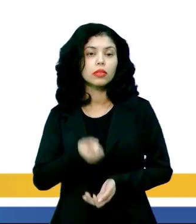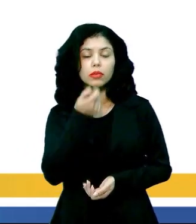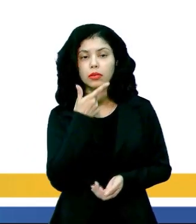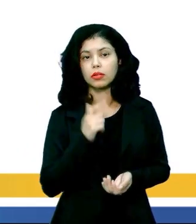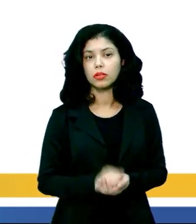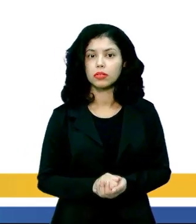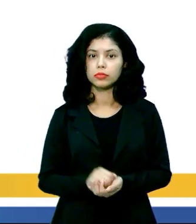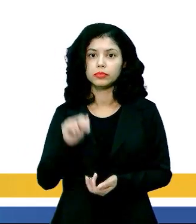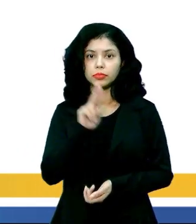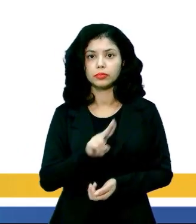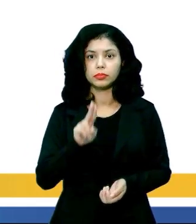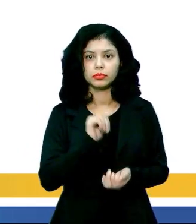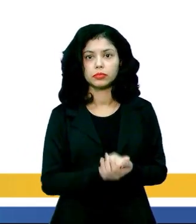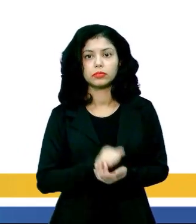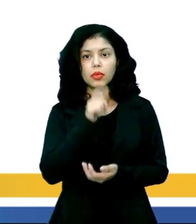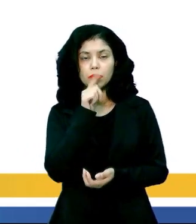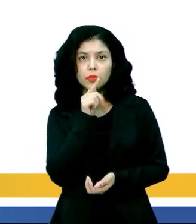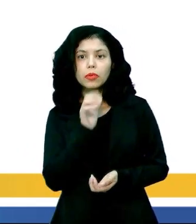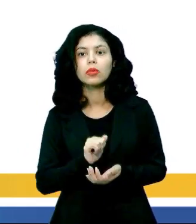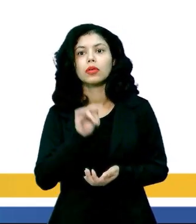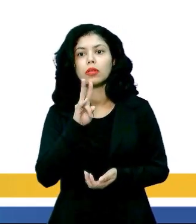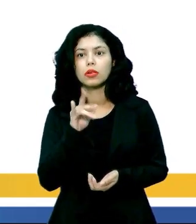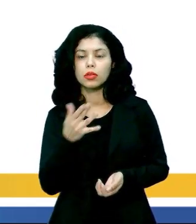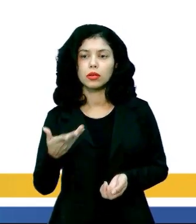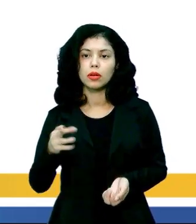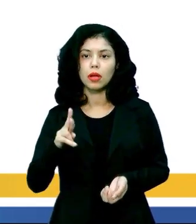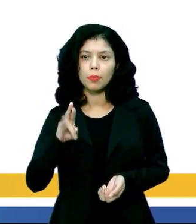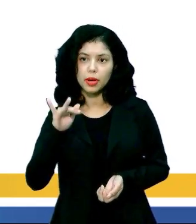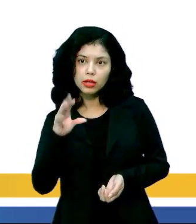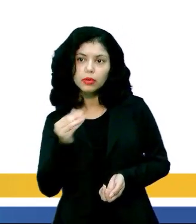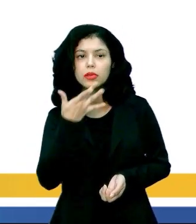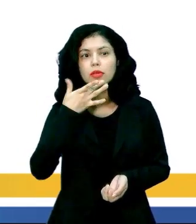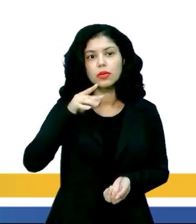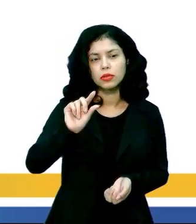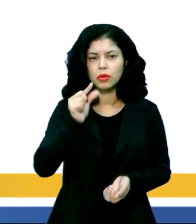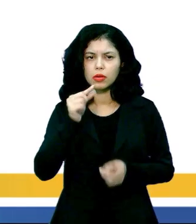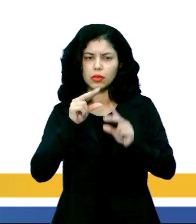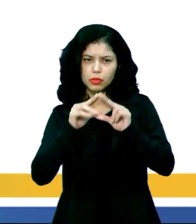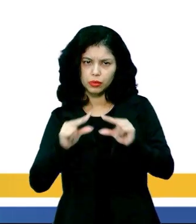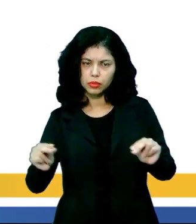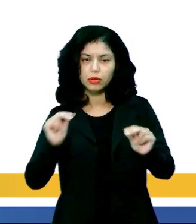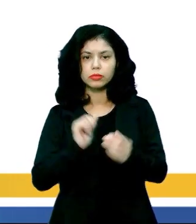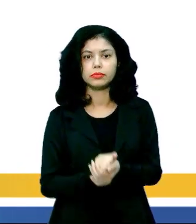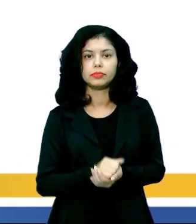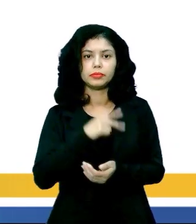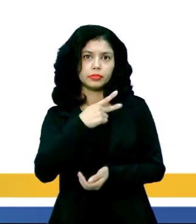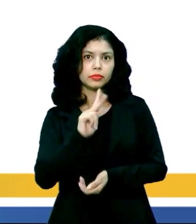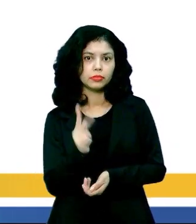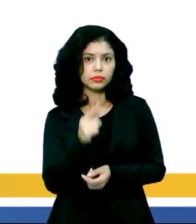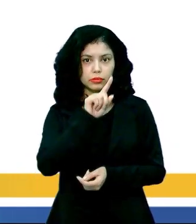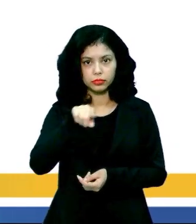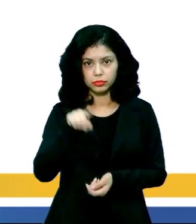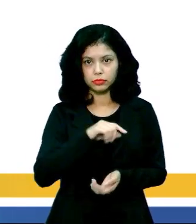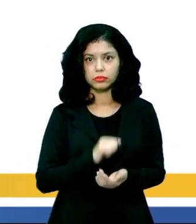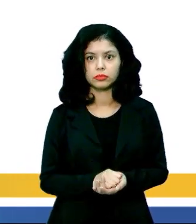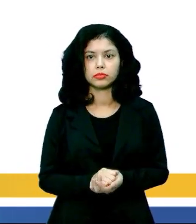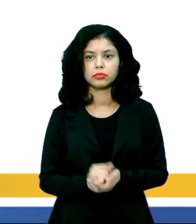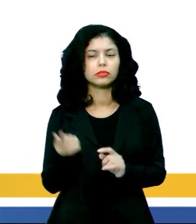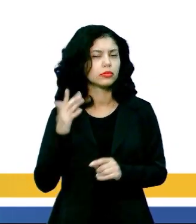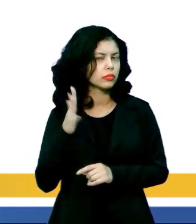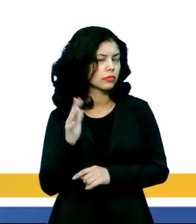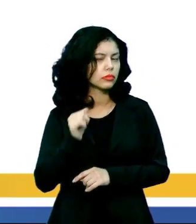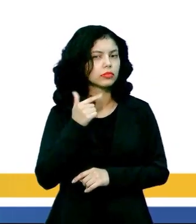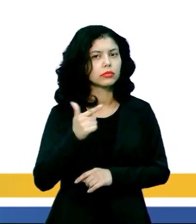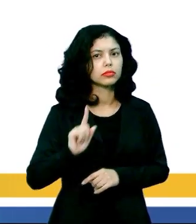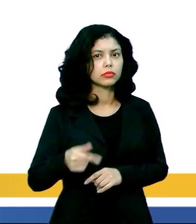medicamento é constituído por uma suspensão aquosa de sulfato de bário, que é um sal pouco solúvel em meio aquoso, de pH neutro, com